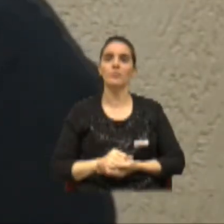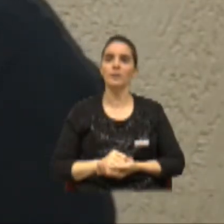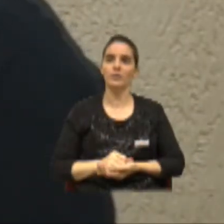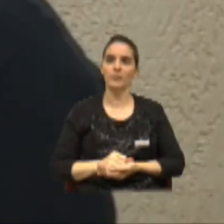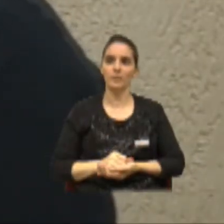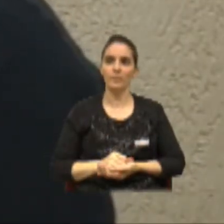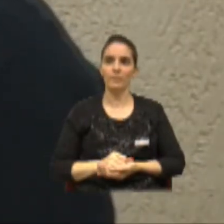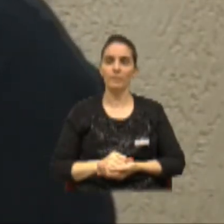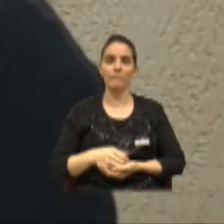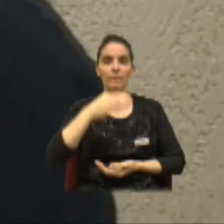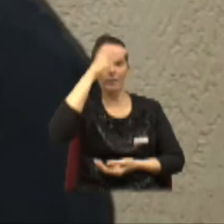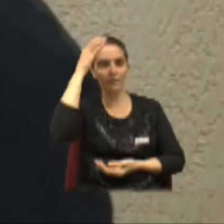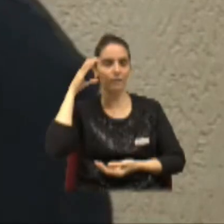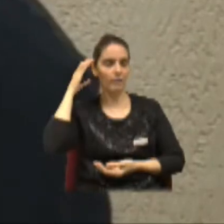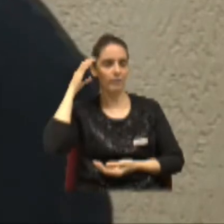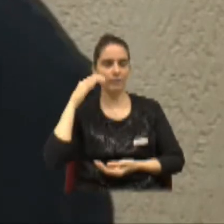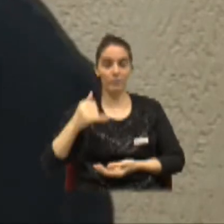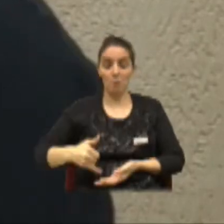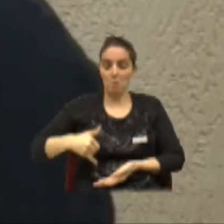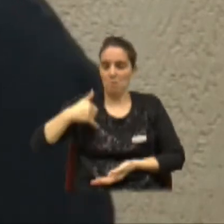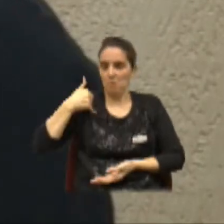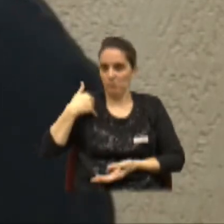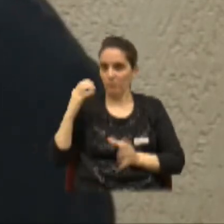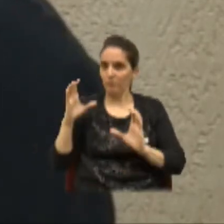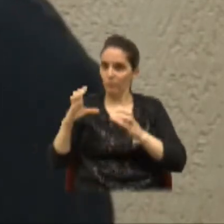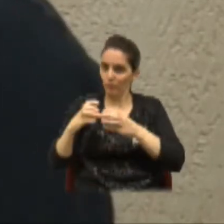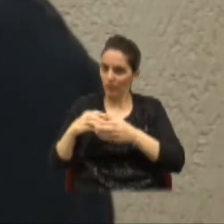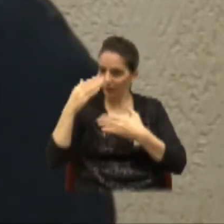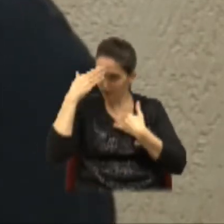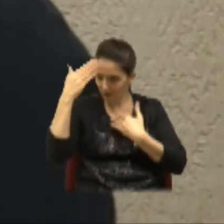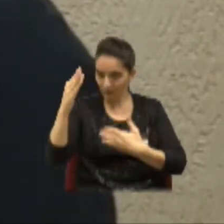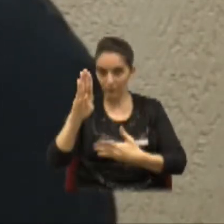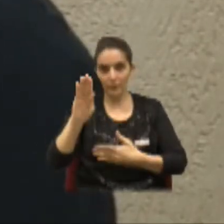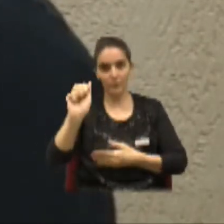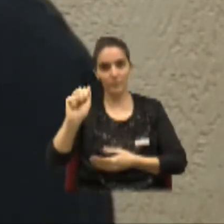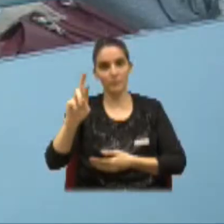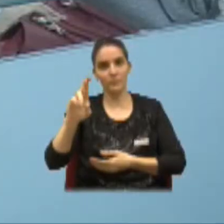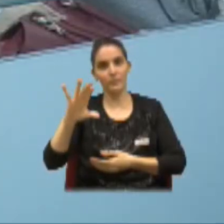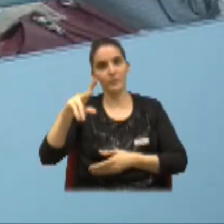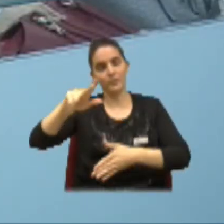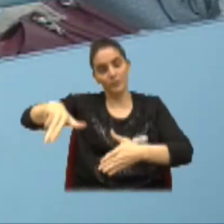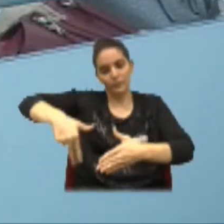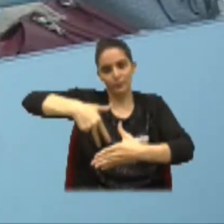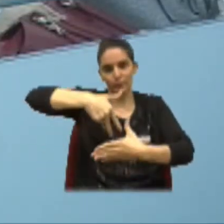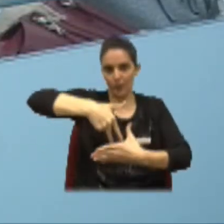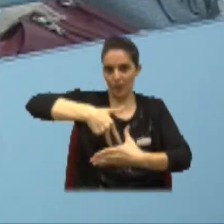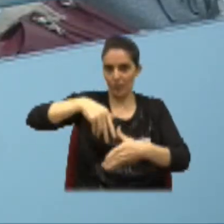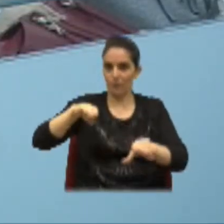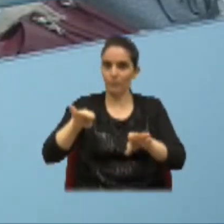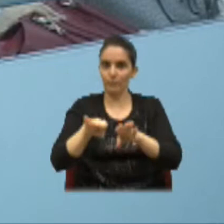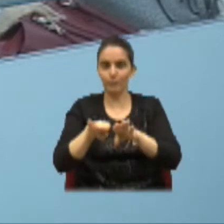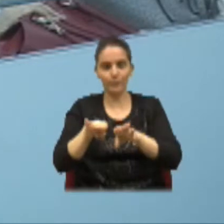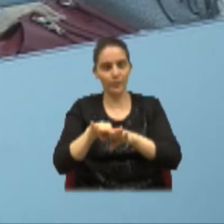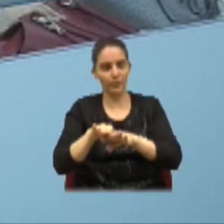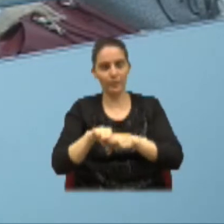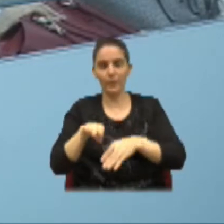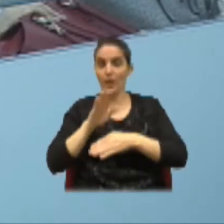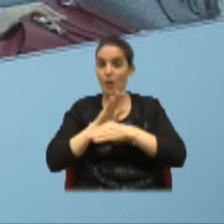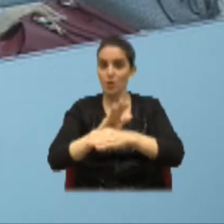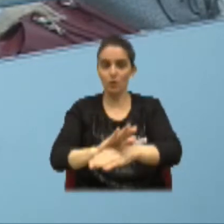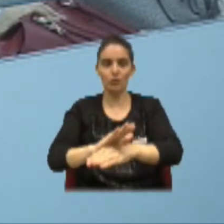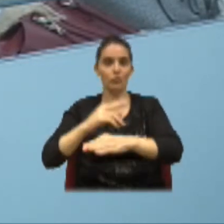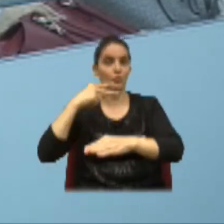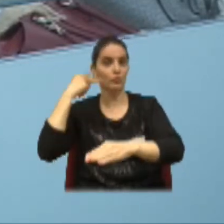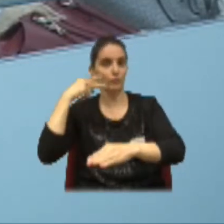de pertencer e participar. Mais uma vez agradeço, doutor Barrichello, por fazer a utilização da tribuna. Mais uma vez, sempre solicito as demandas dos parlamentares